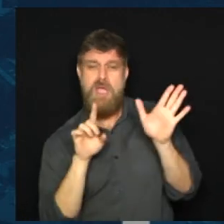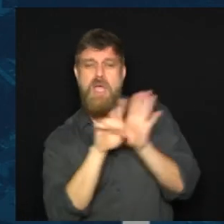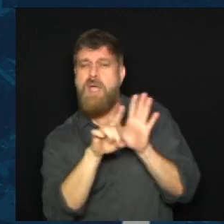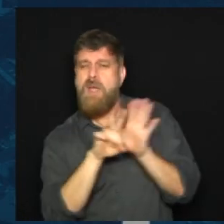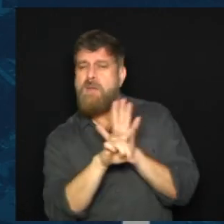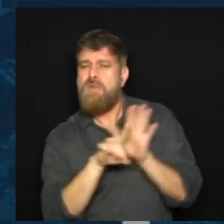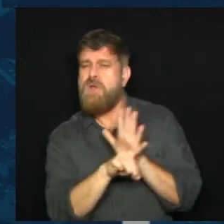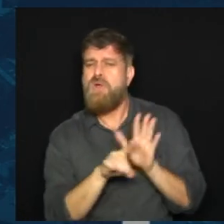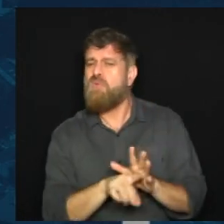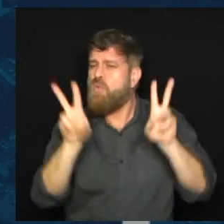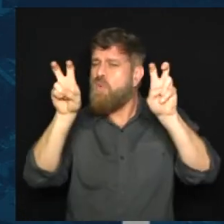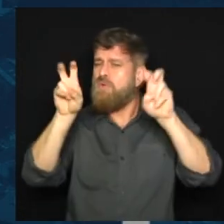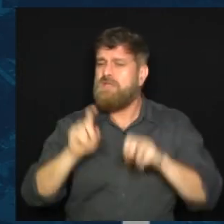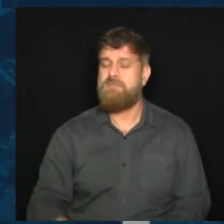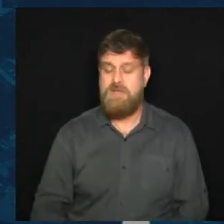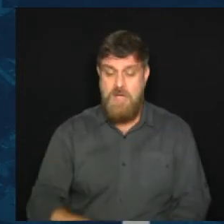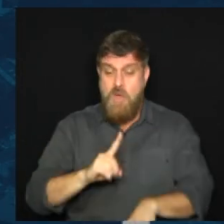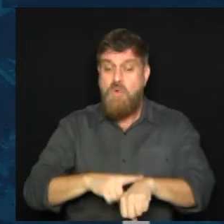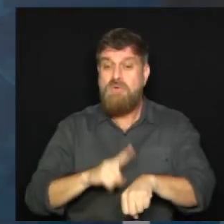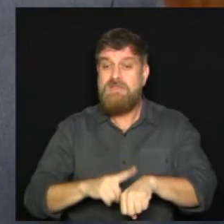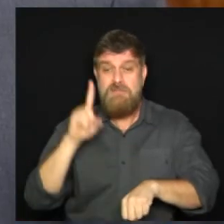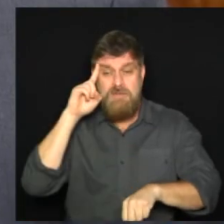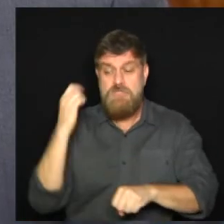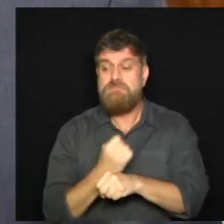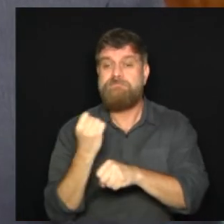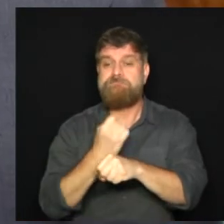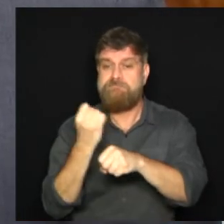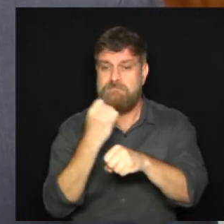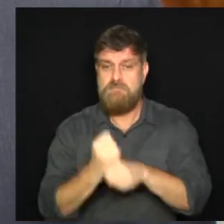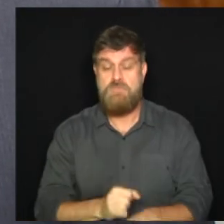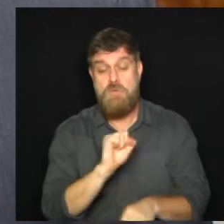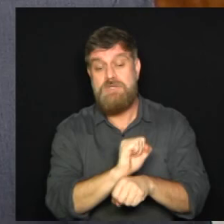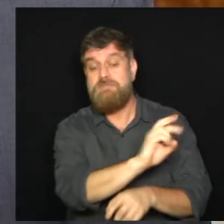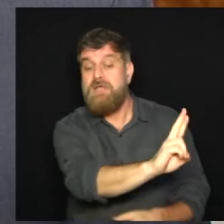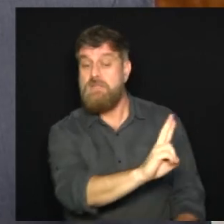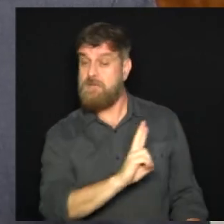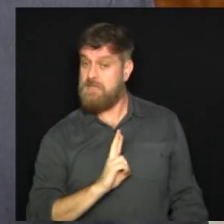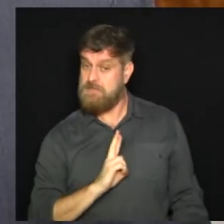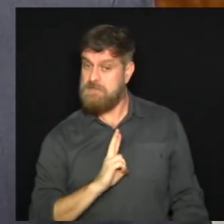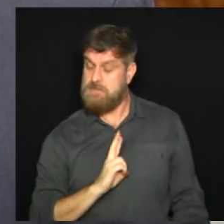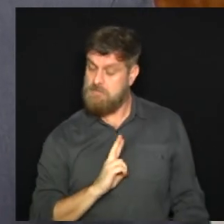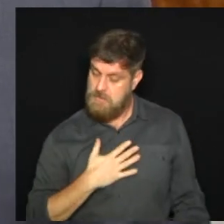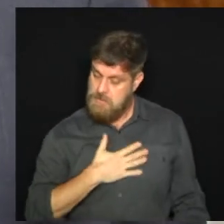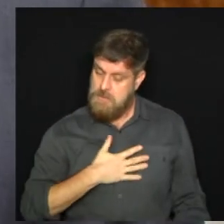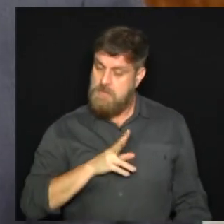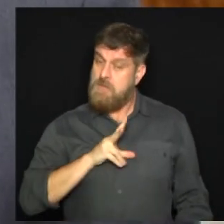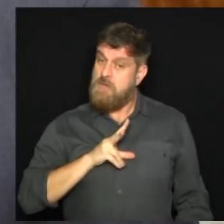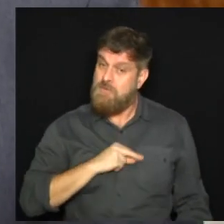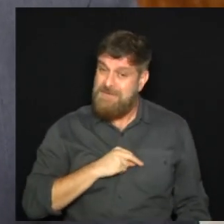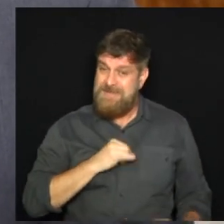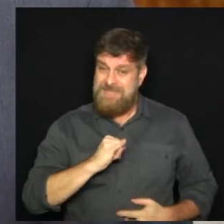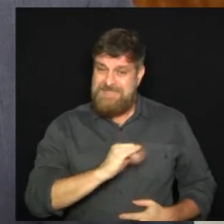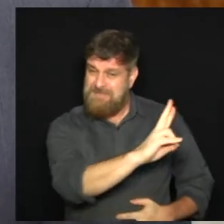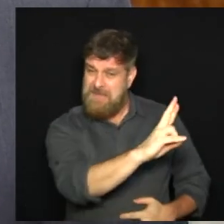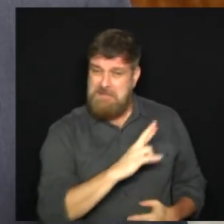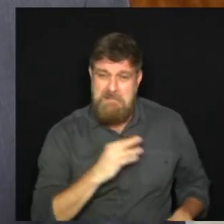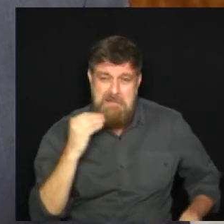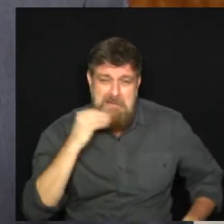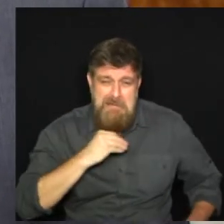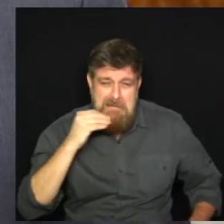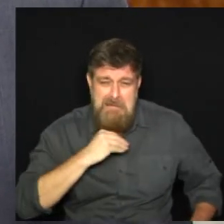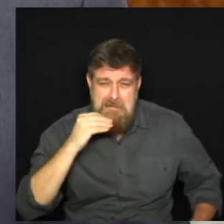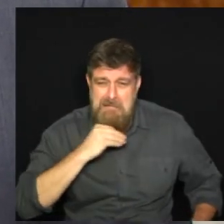nada ao nada, E o ciclista, ele precisa de uma ciclovia que ligue a algum espaço, que ligue a algum local. No